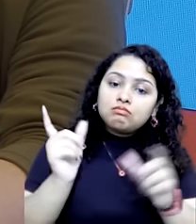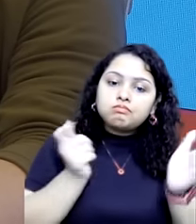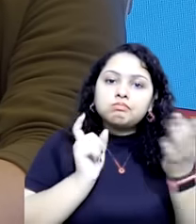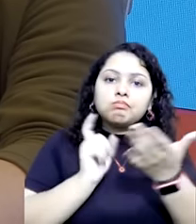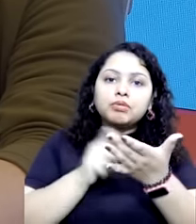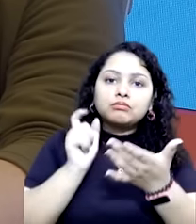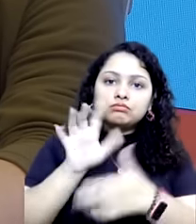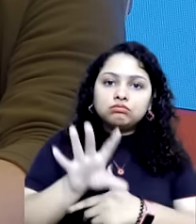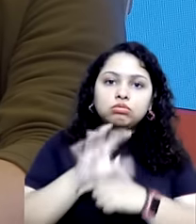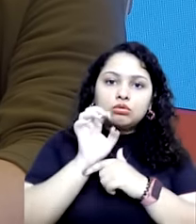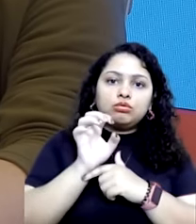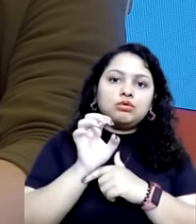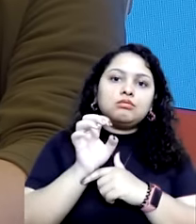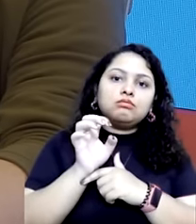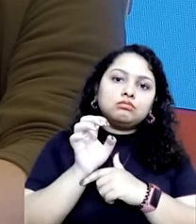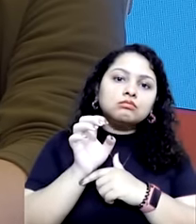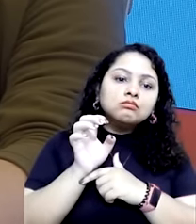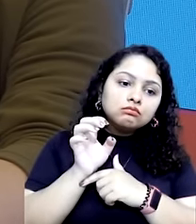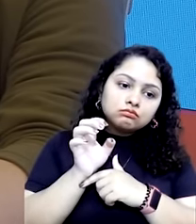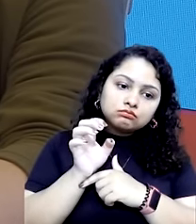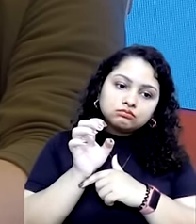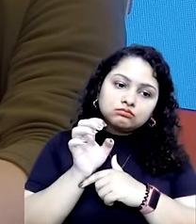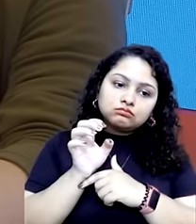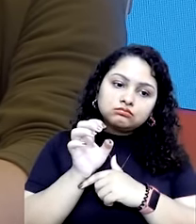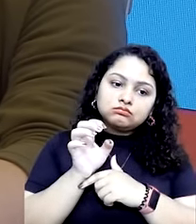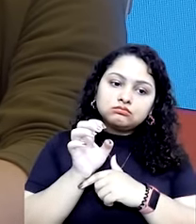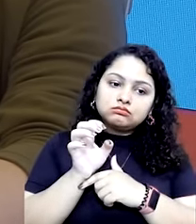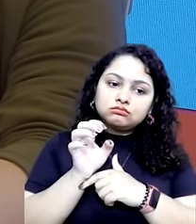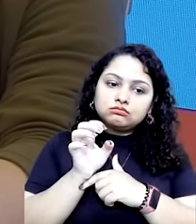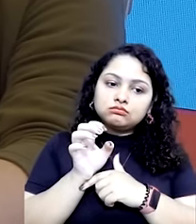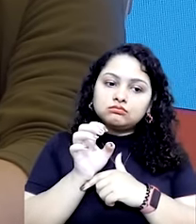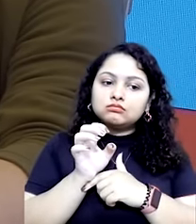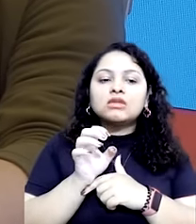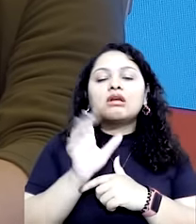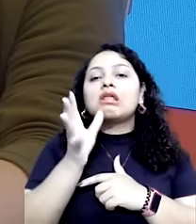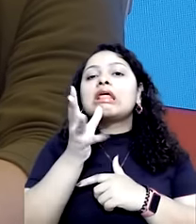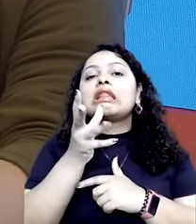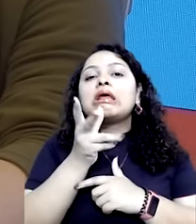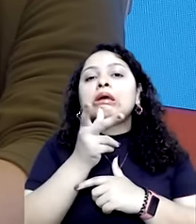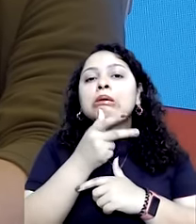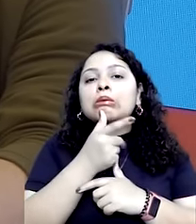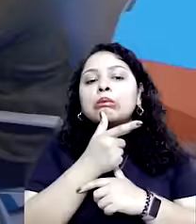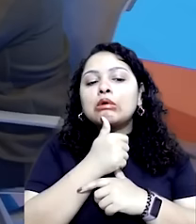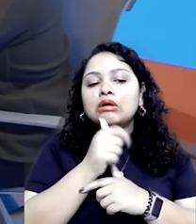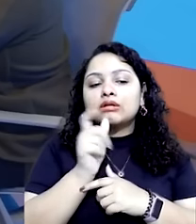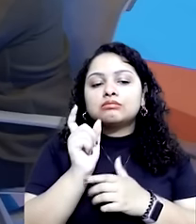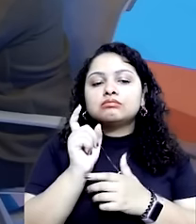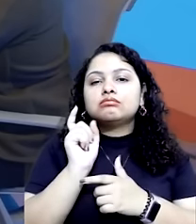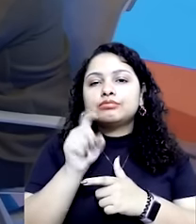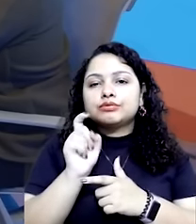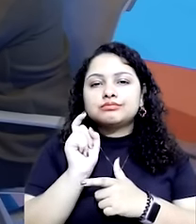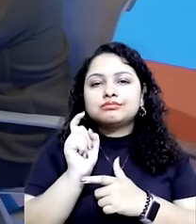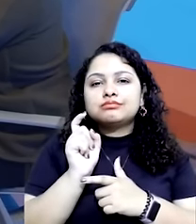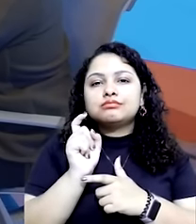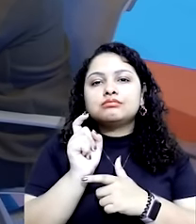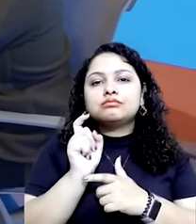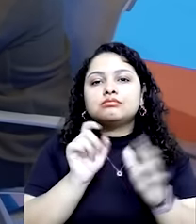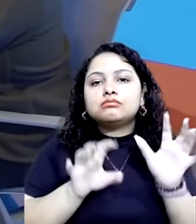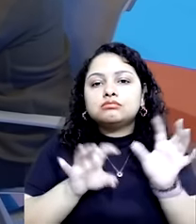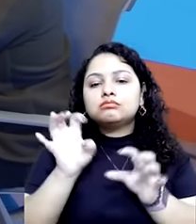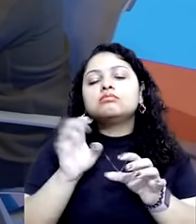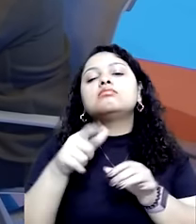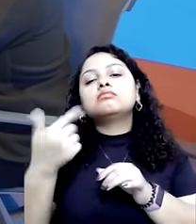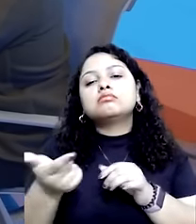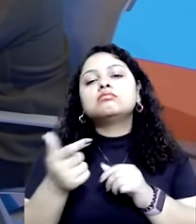pegou então ele não vai ter aquele tempo né aquele delay lá de dar aquele aquele espaçamento queele fic meio meio borrado então é